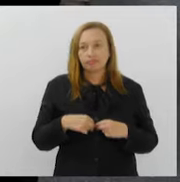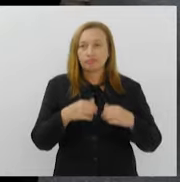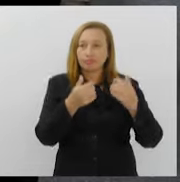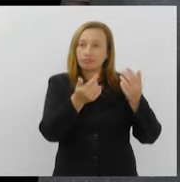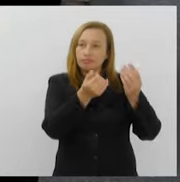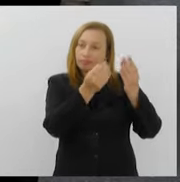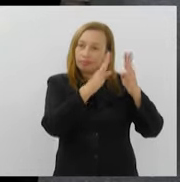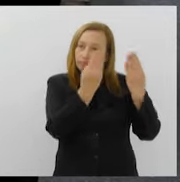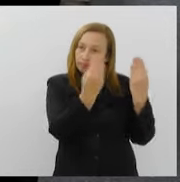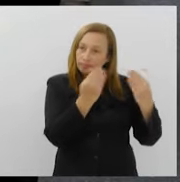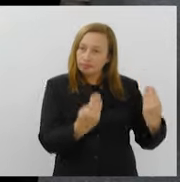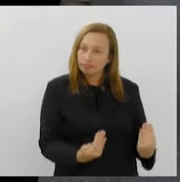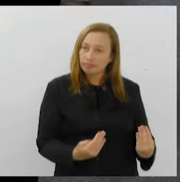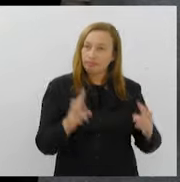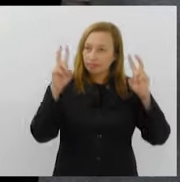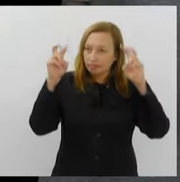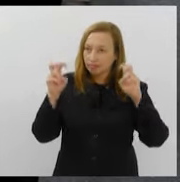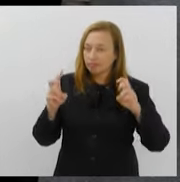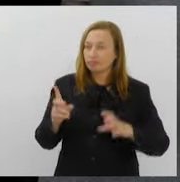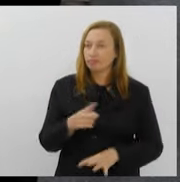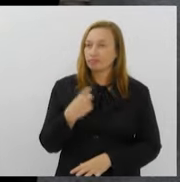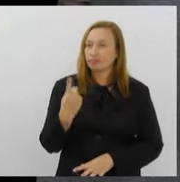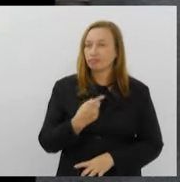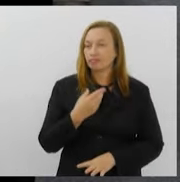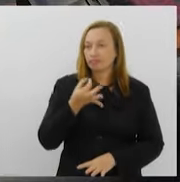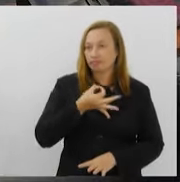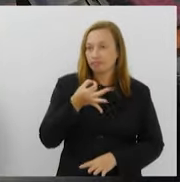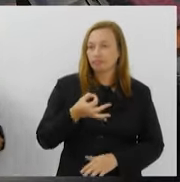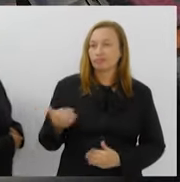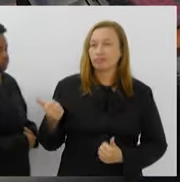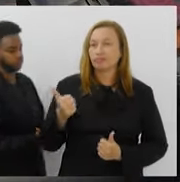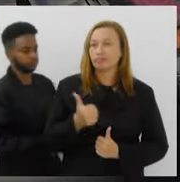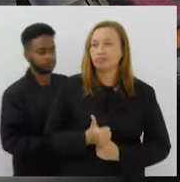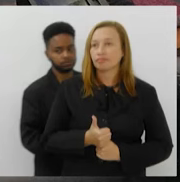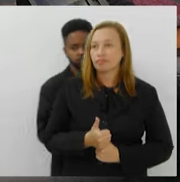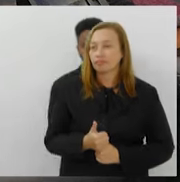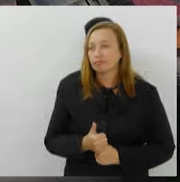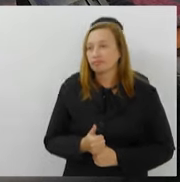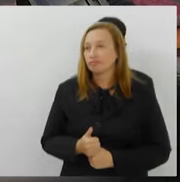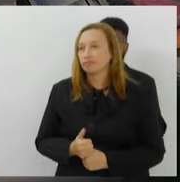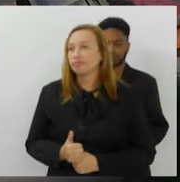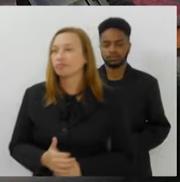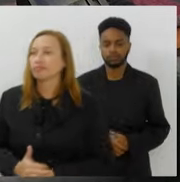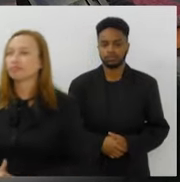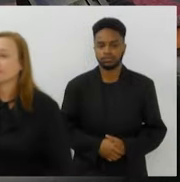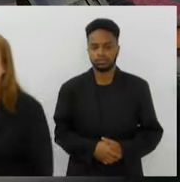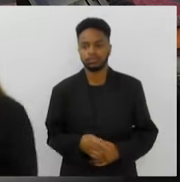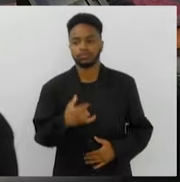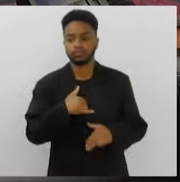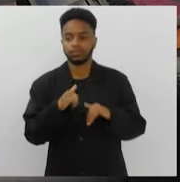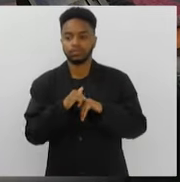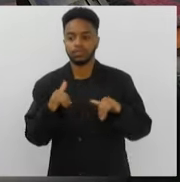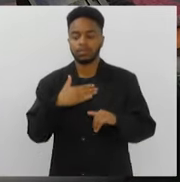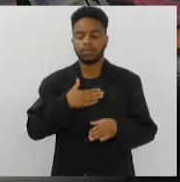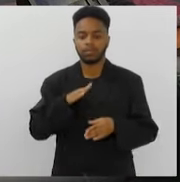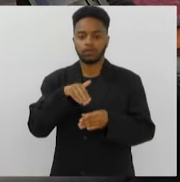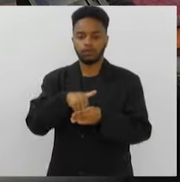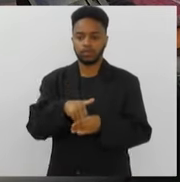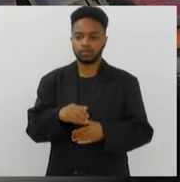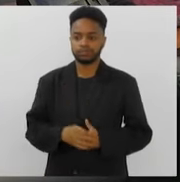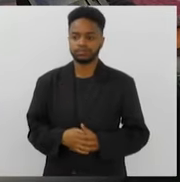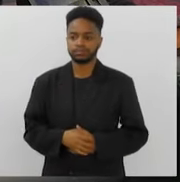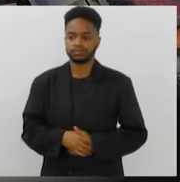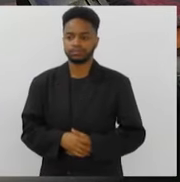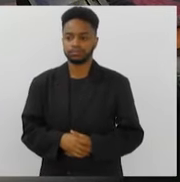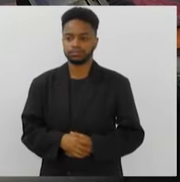definitiva sobre esse fato. Eram essas as nossas considerações. Para declarar voto, senhor presidente. Obrigado, Marta. Para